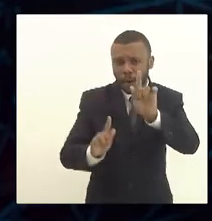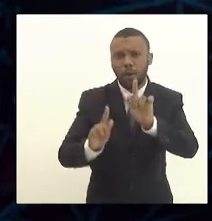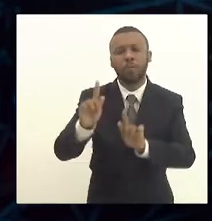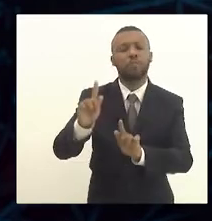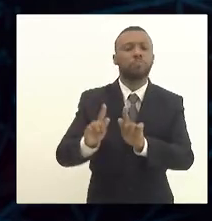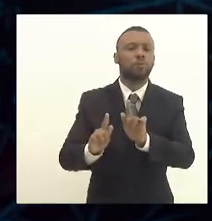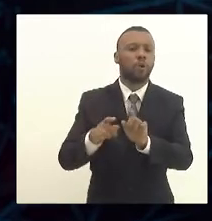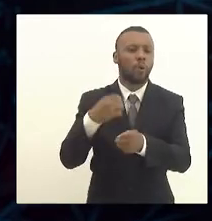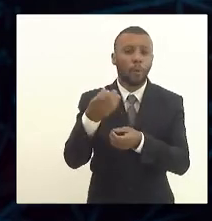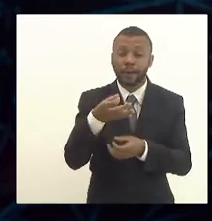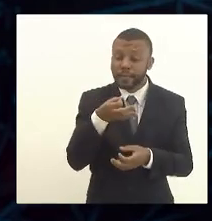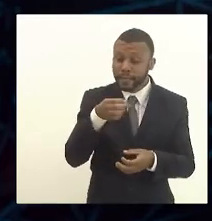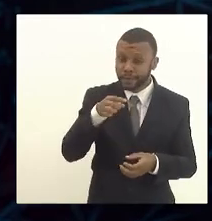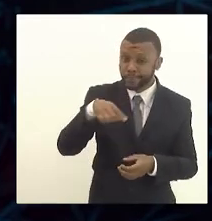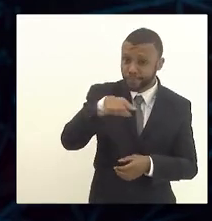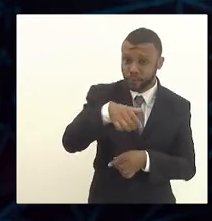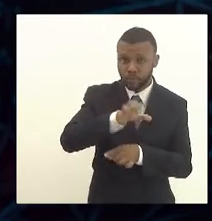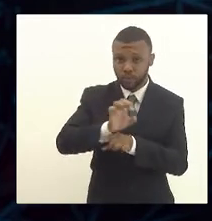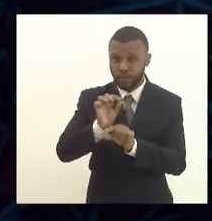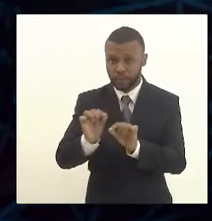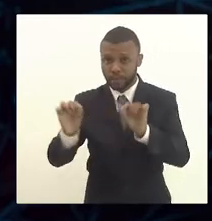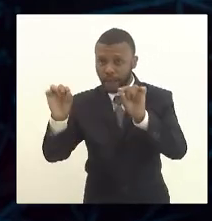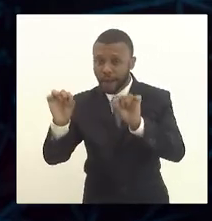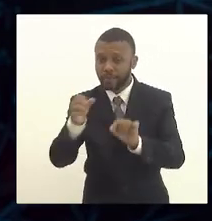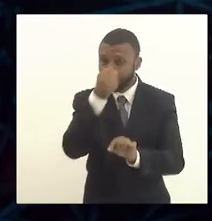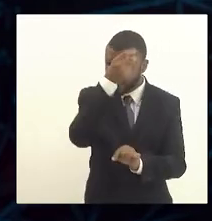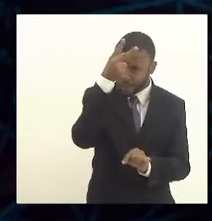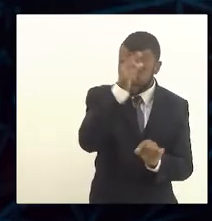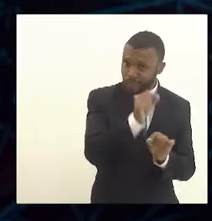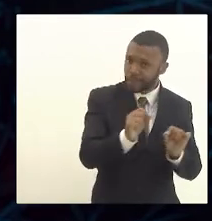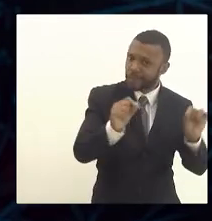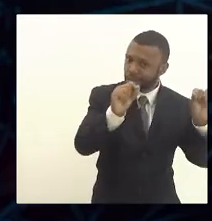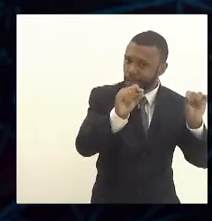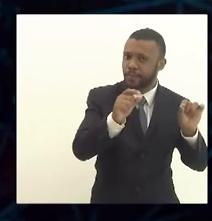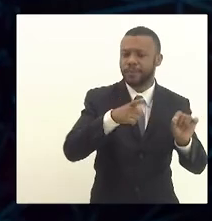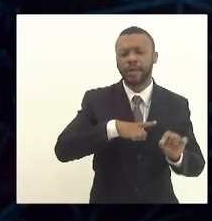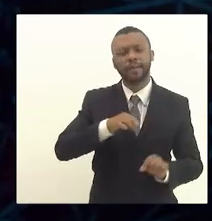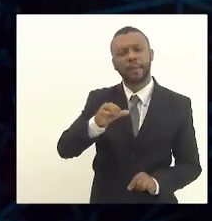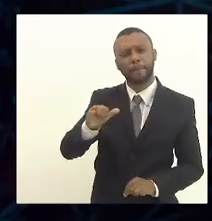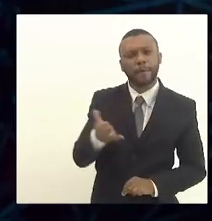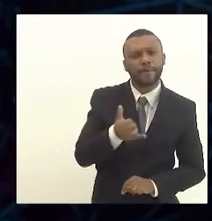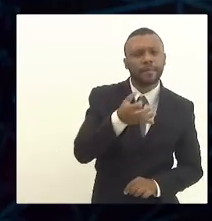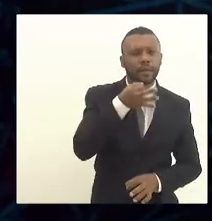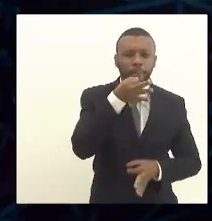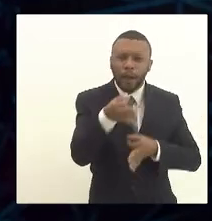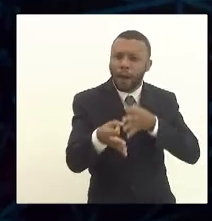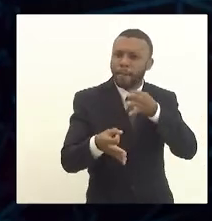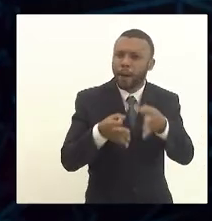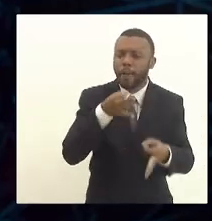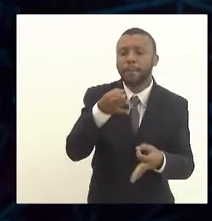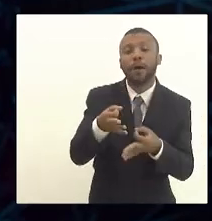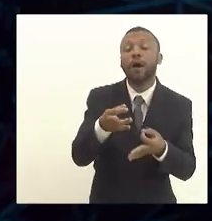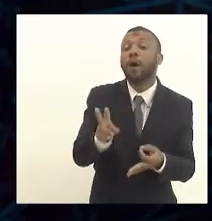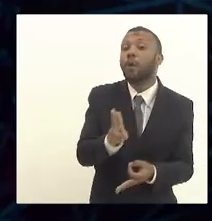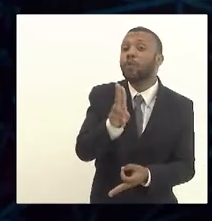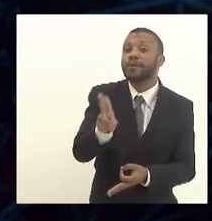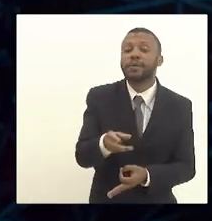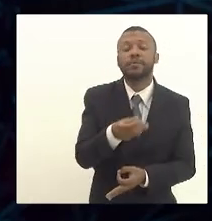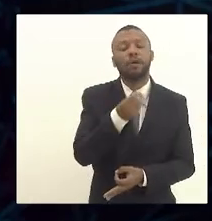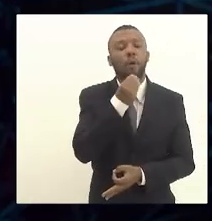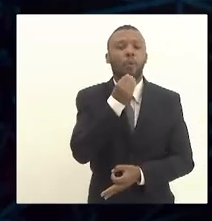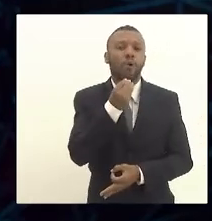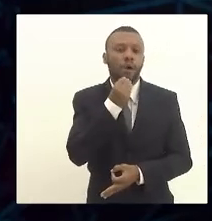posicionando e tirando proveito disso, como o nosso presidente da BDI, o Igor, bem colocou, utilizando aí oportunidades